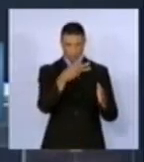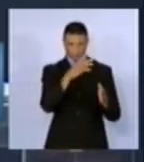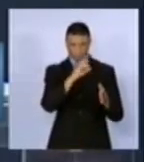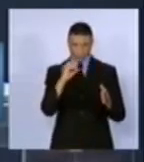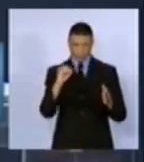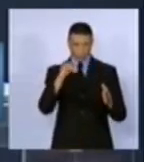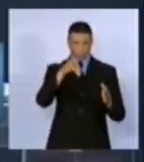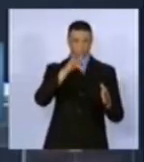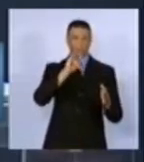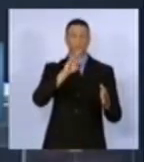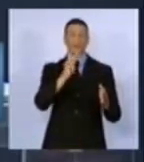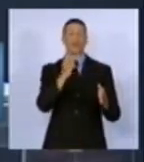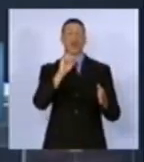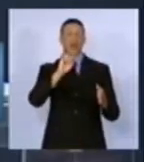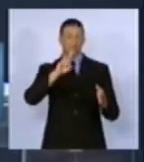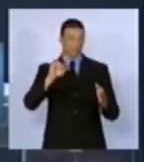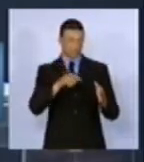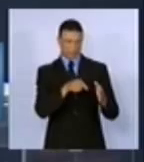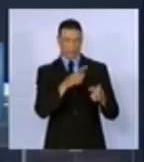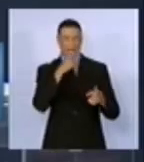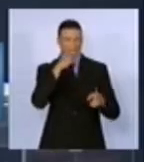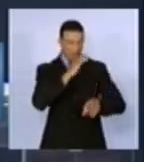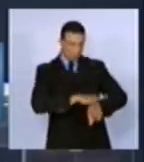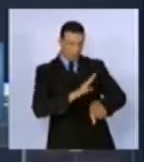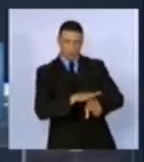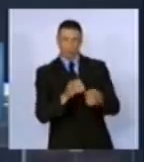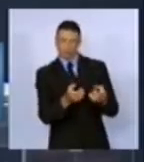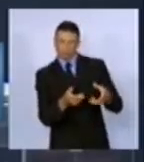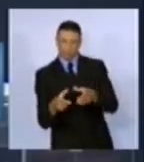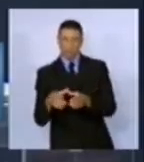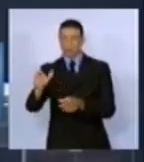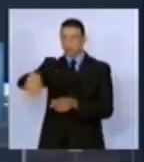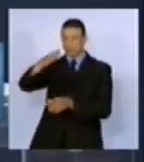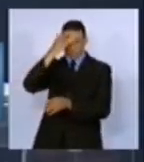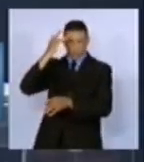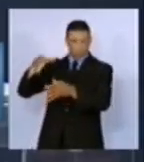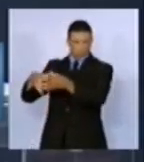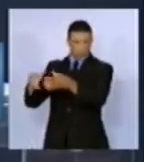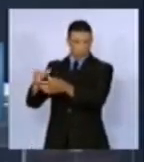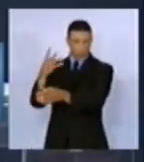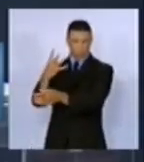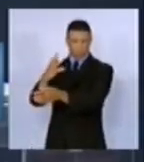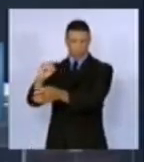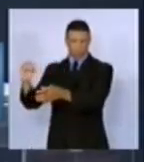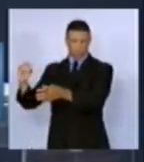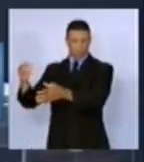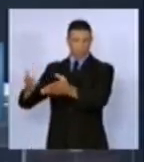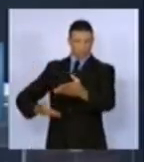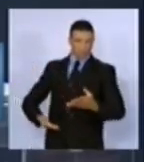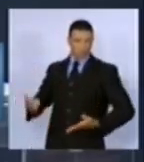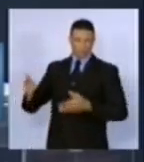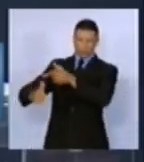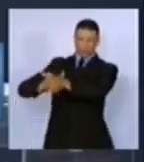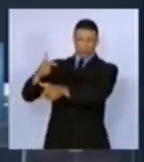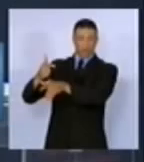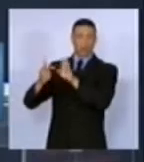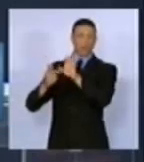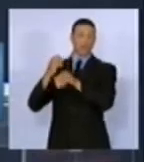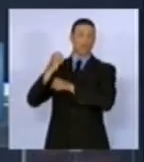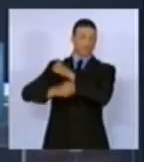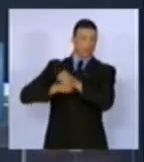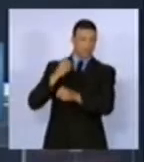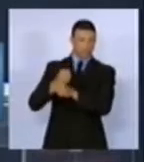da cana com aproximadamente 450.000 trabalhadores no período final em 2011 nós dobramos a